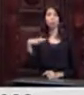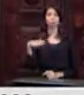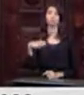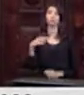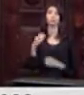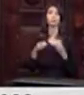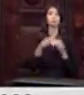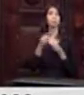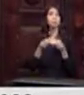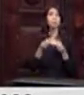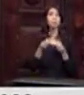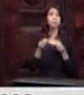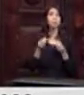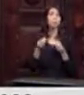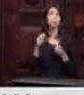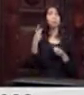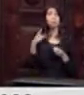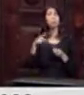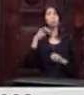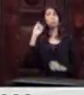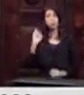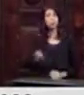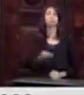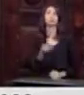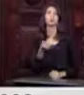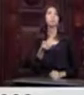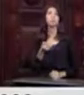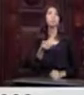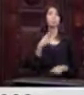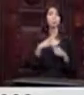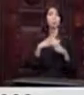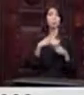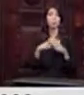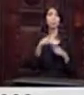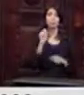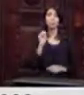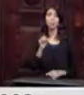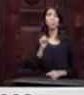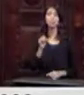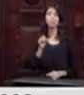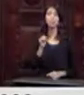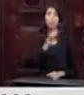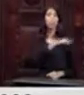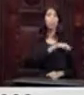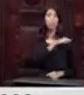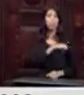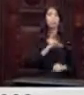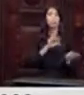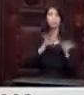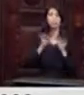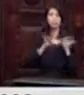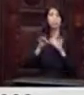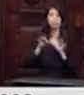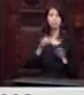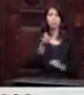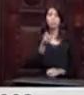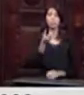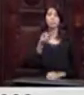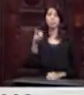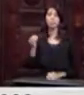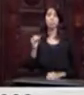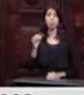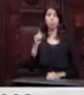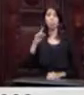mas há, na verdade, uma oportunidade. Porque se o Rio só produz cerca de 600 milhões de litros